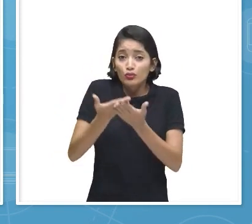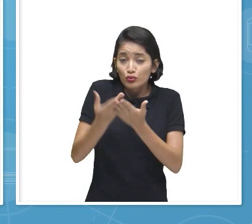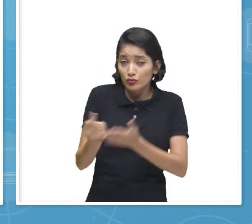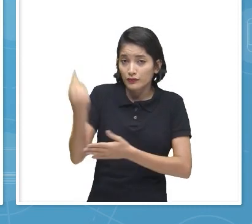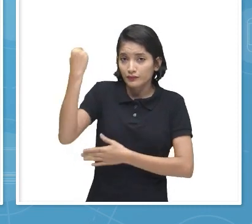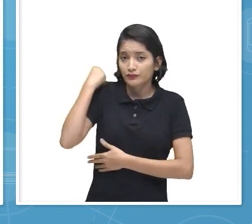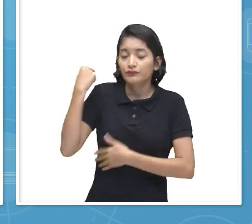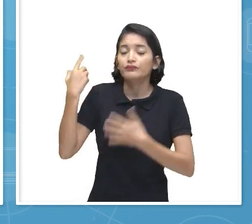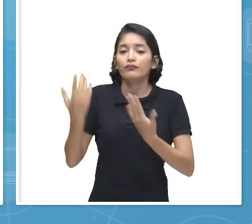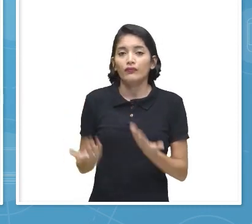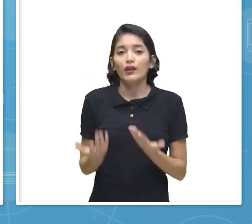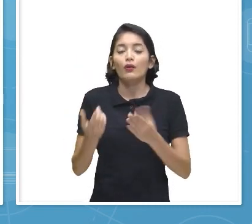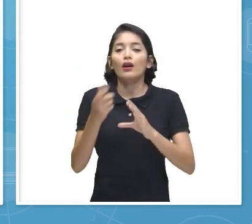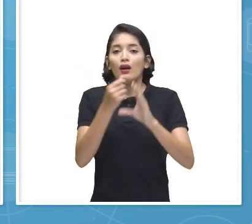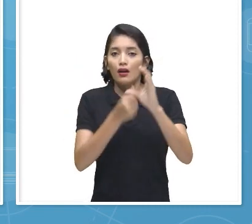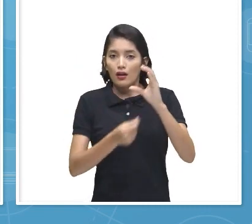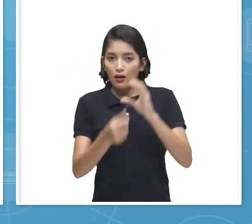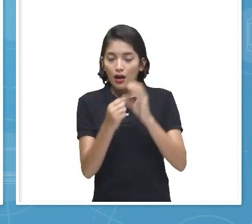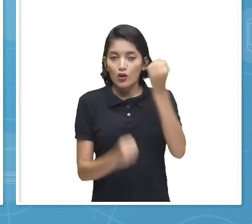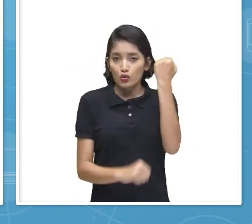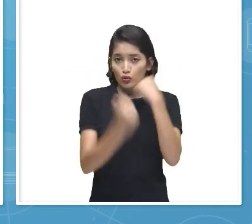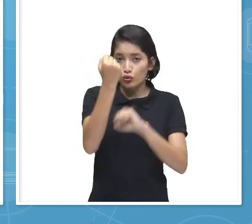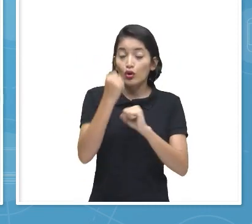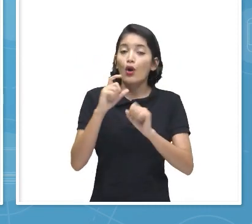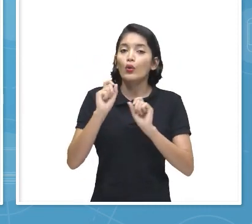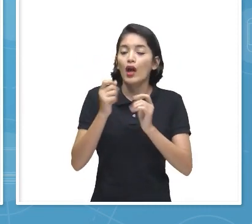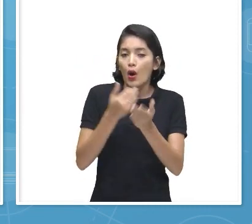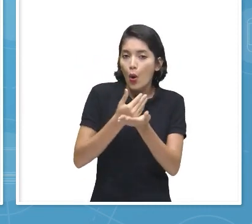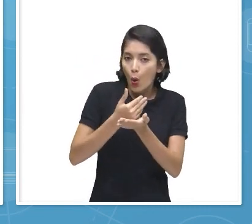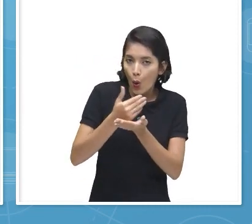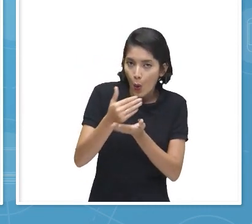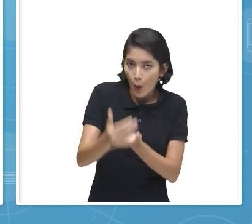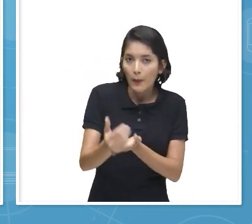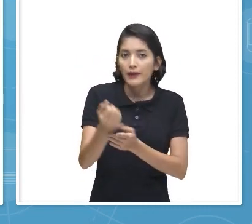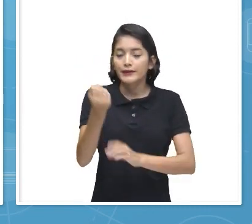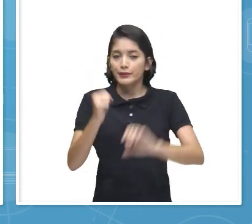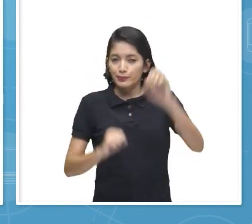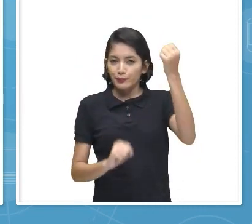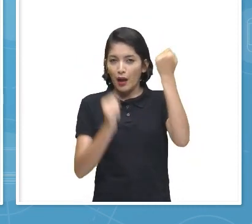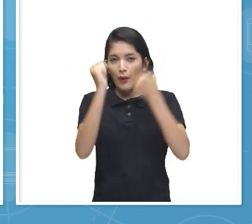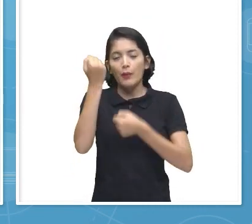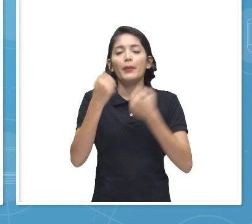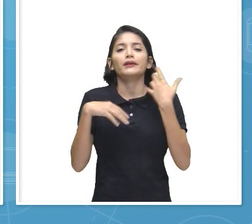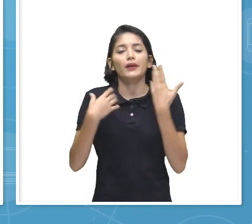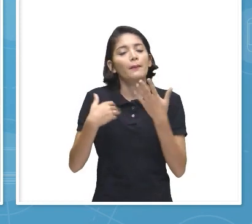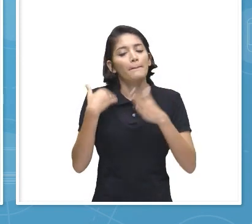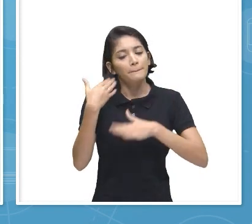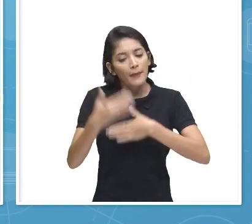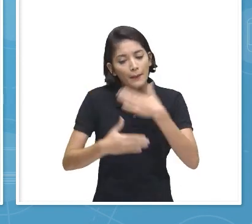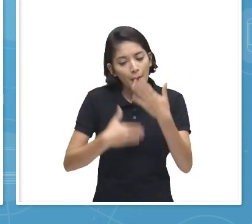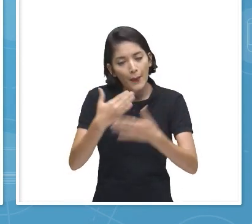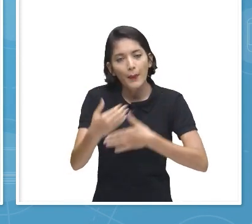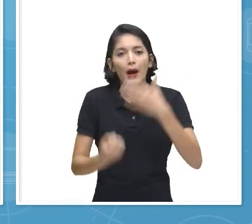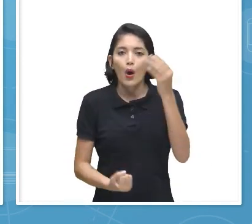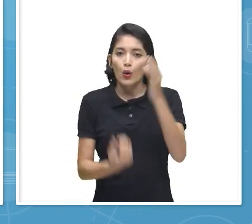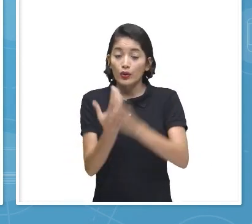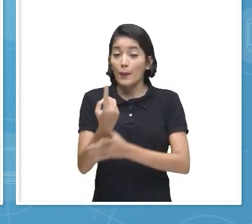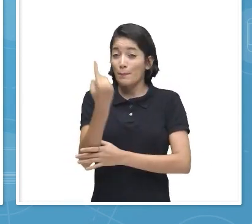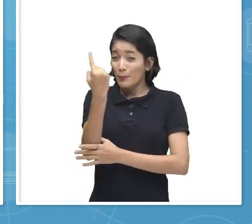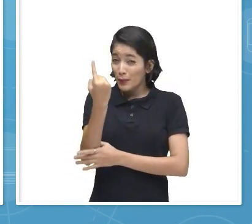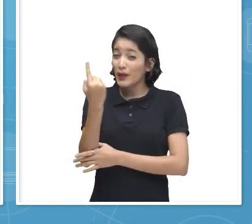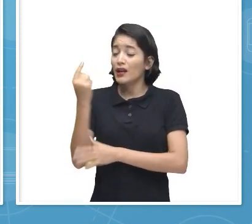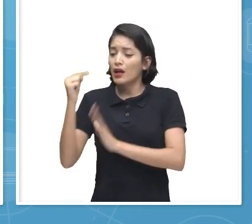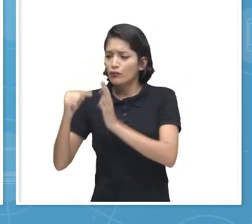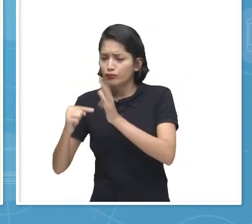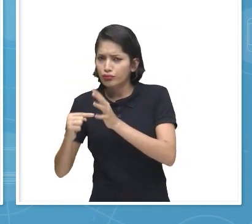né? O capitalismo industrial vai se referir ao início da indústria. Então, todo esse processo da criação, desde a primeira máquina simples, em